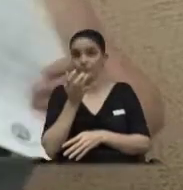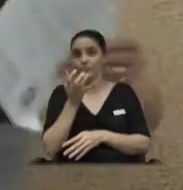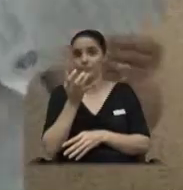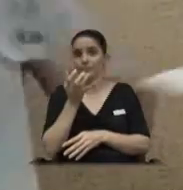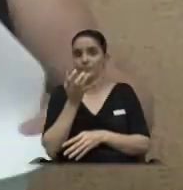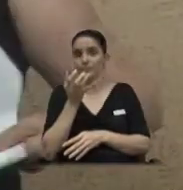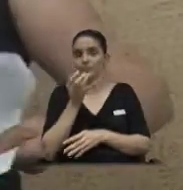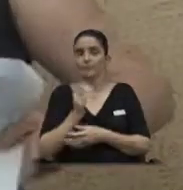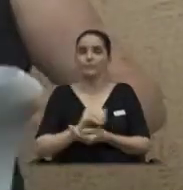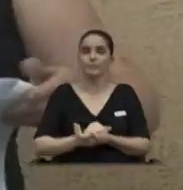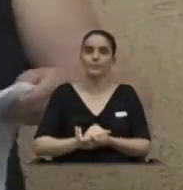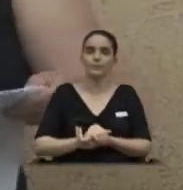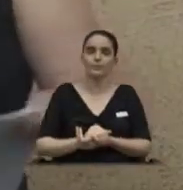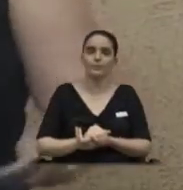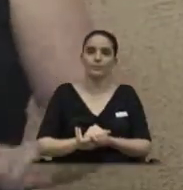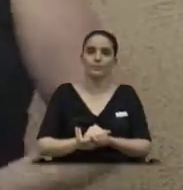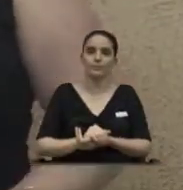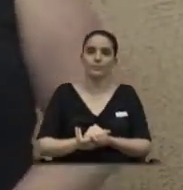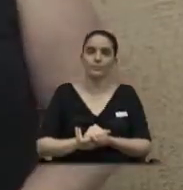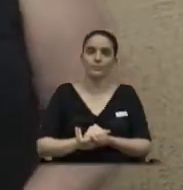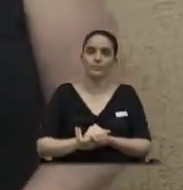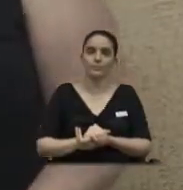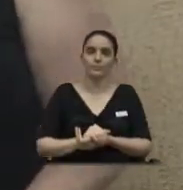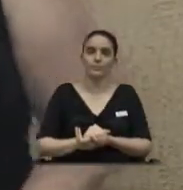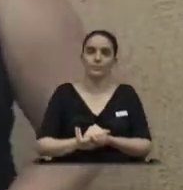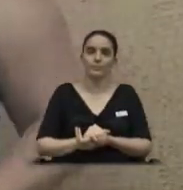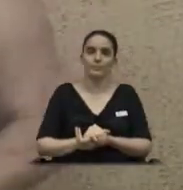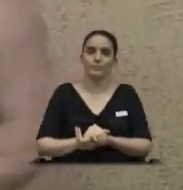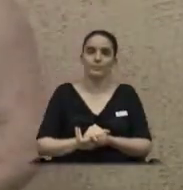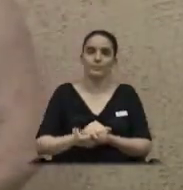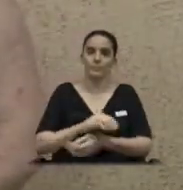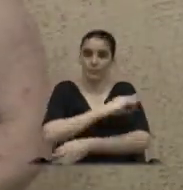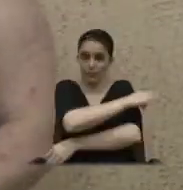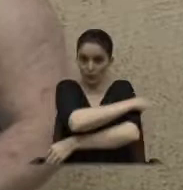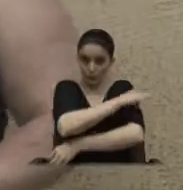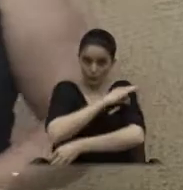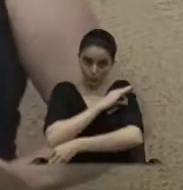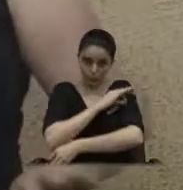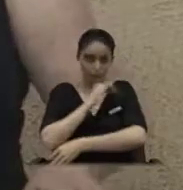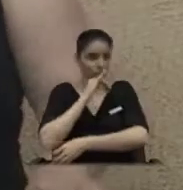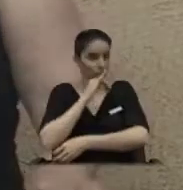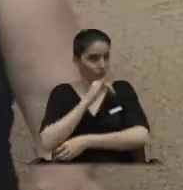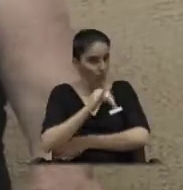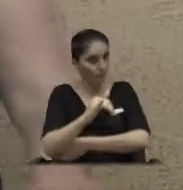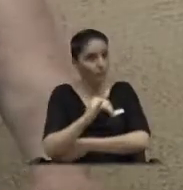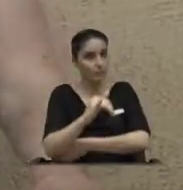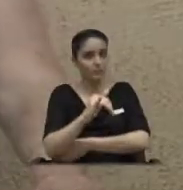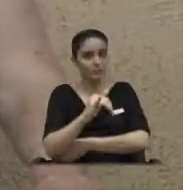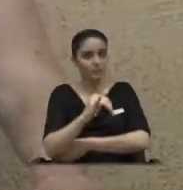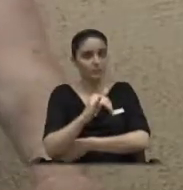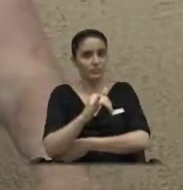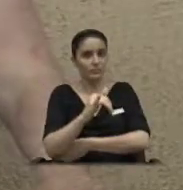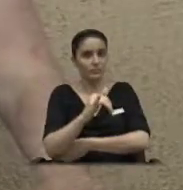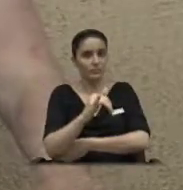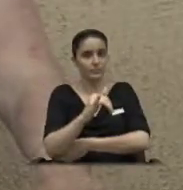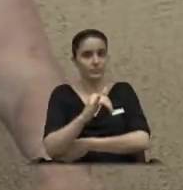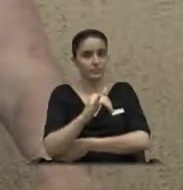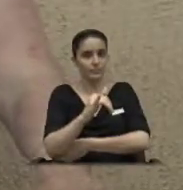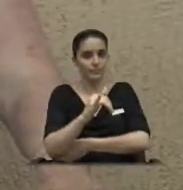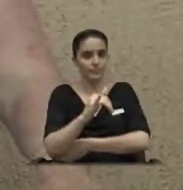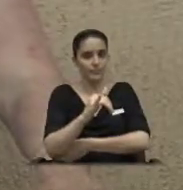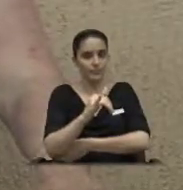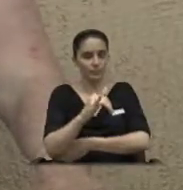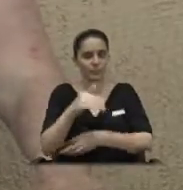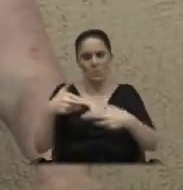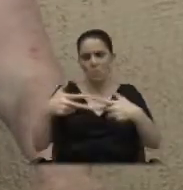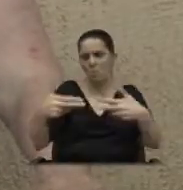que saia daqui, no mínimo, como o prefeito mesmo disse, que tem muita coisa que pode ser